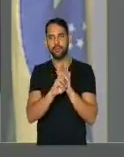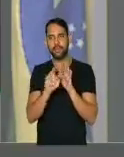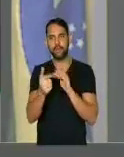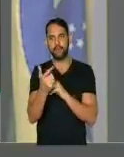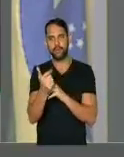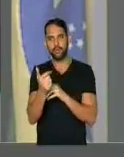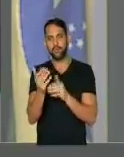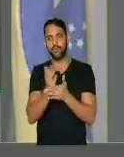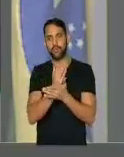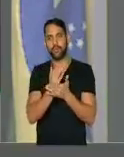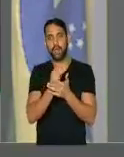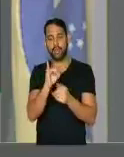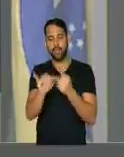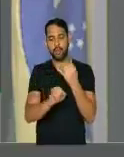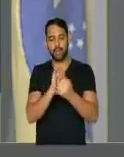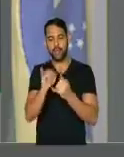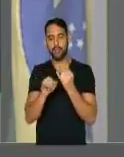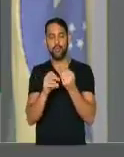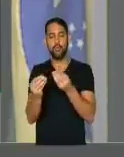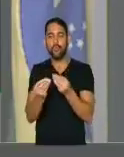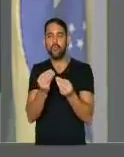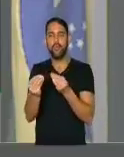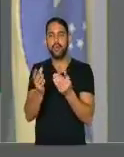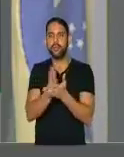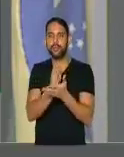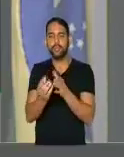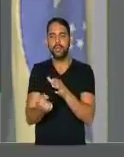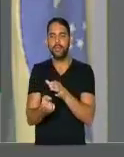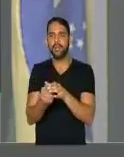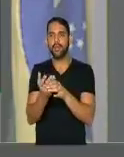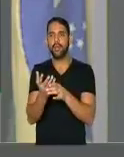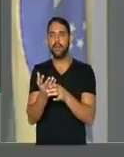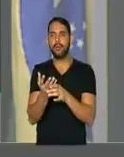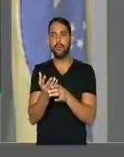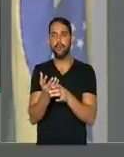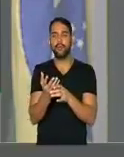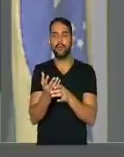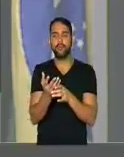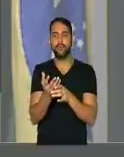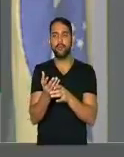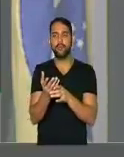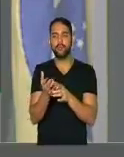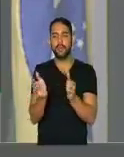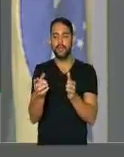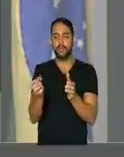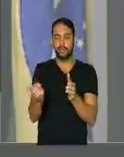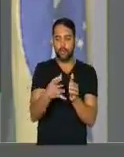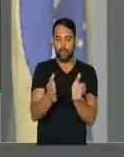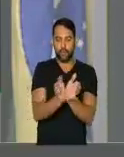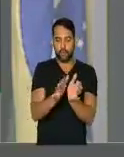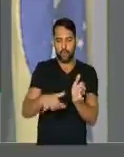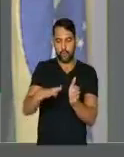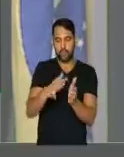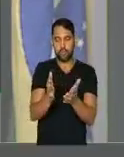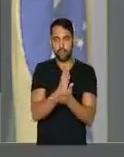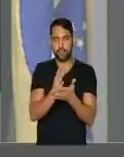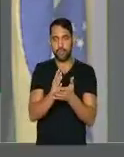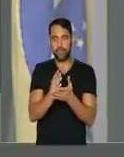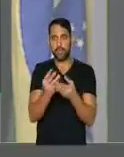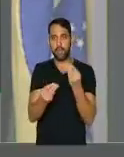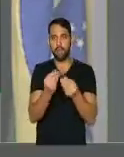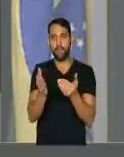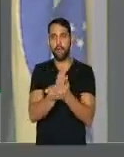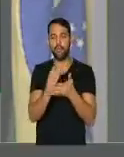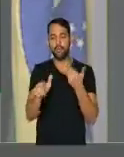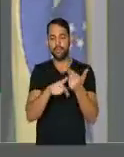XXI, ou seja, a internet como meio, né, de gerar para essa nova geração, para gerar